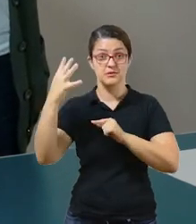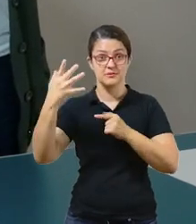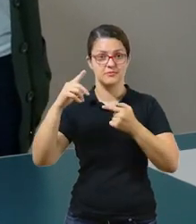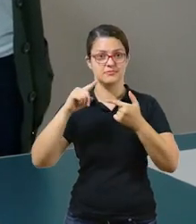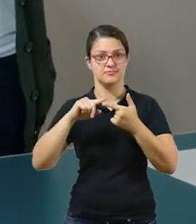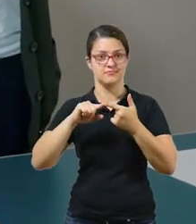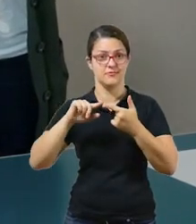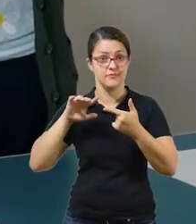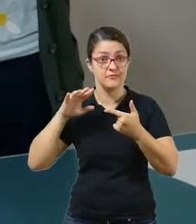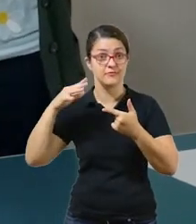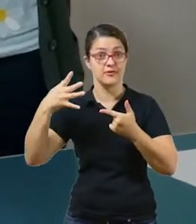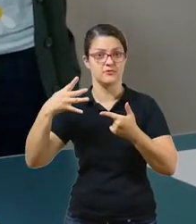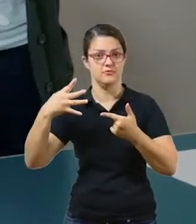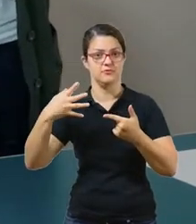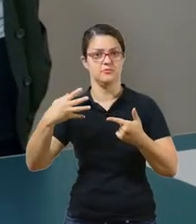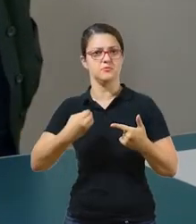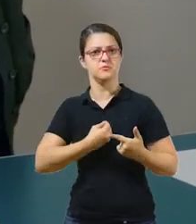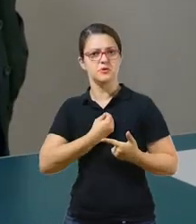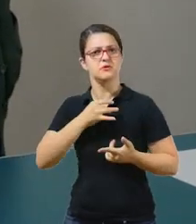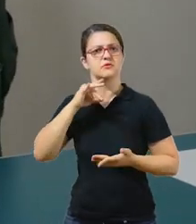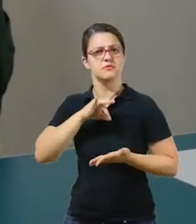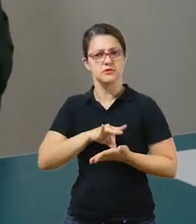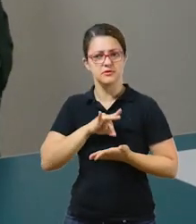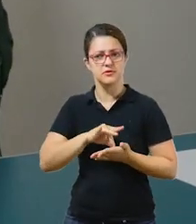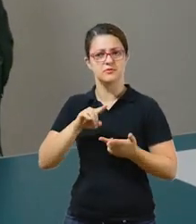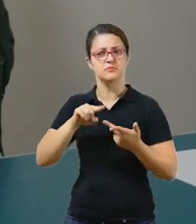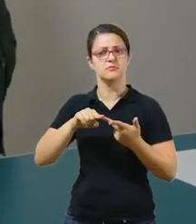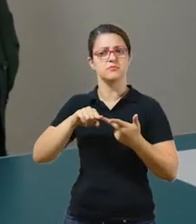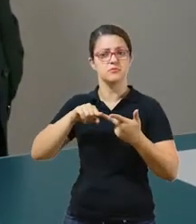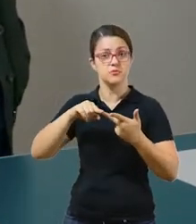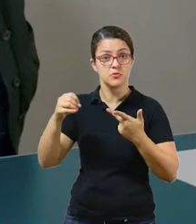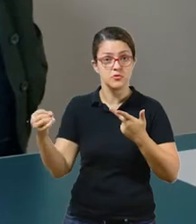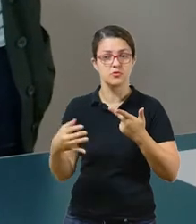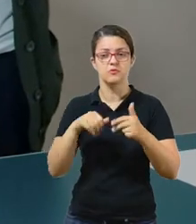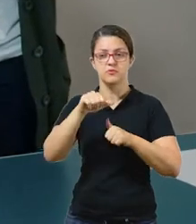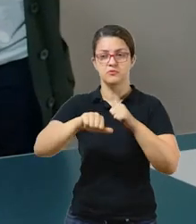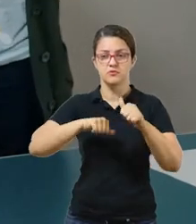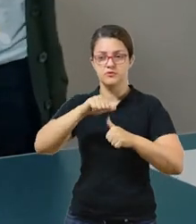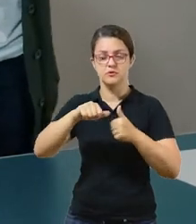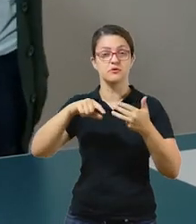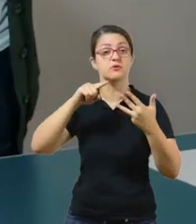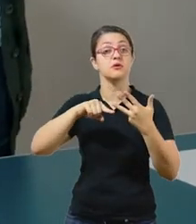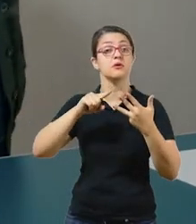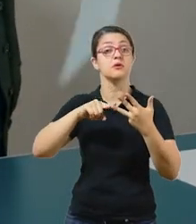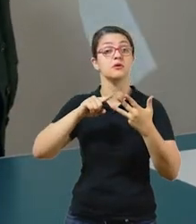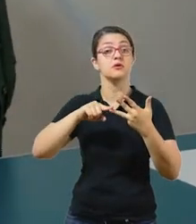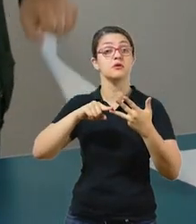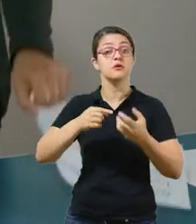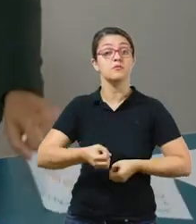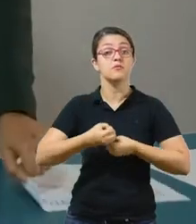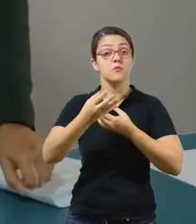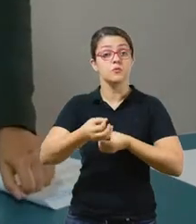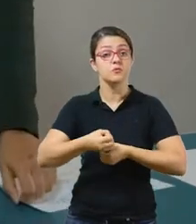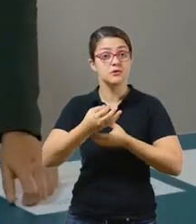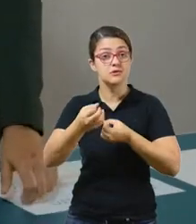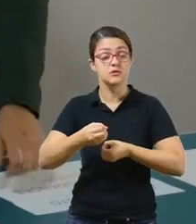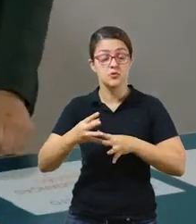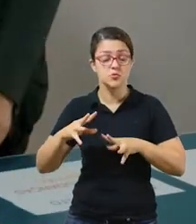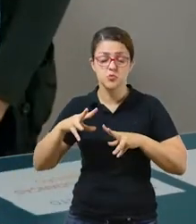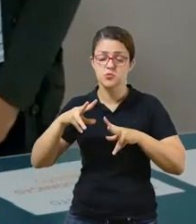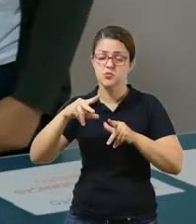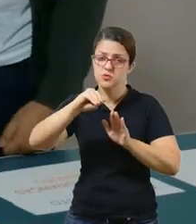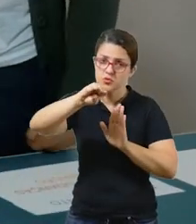fatos reais, né? Novas mudanças e informações. Tudo isso vem relatado no